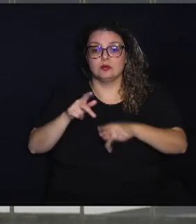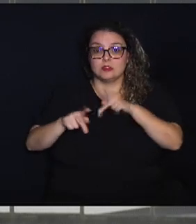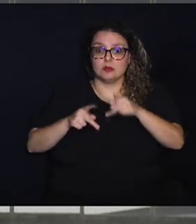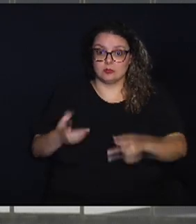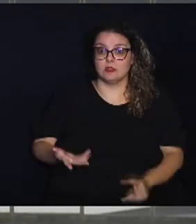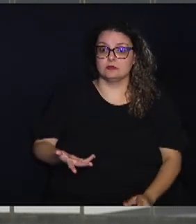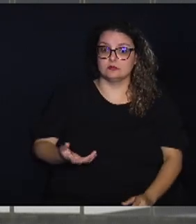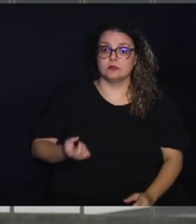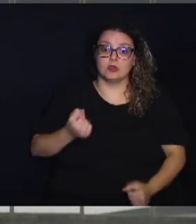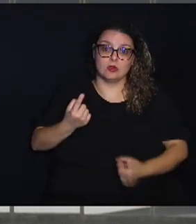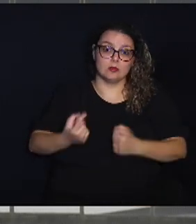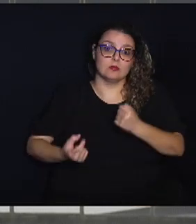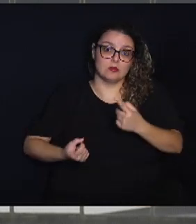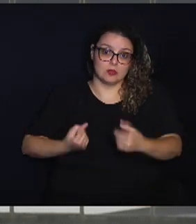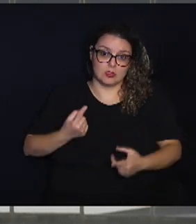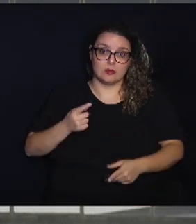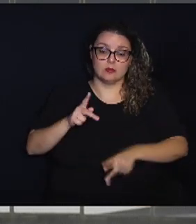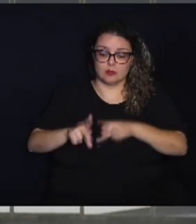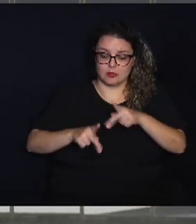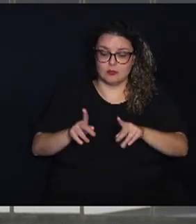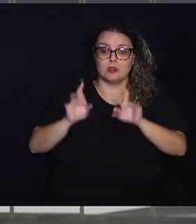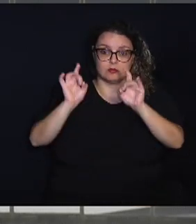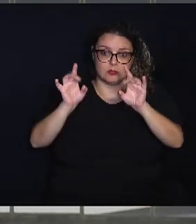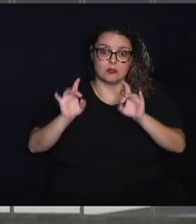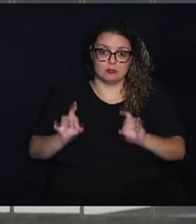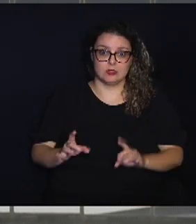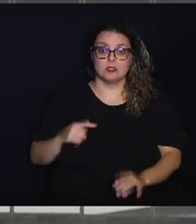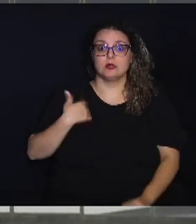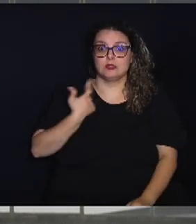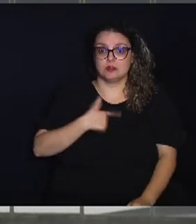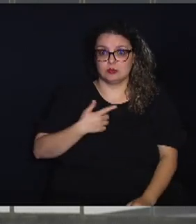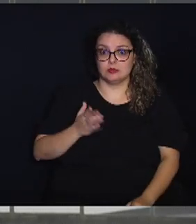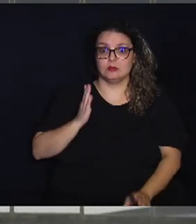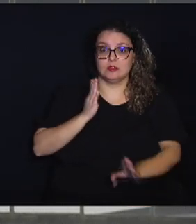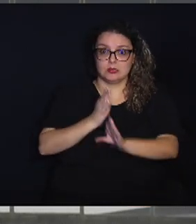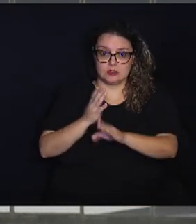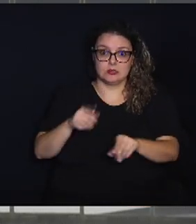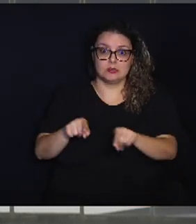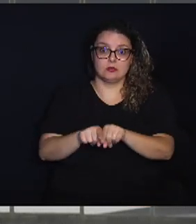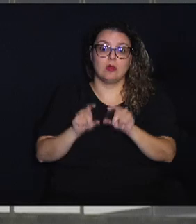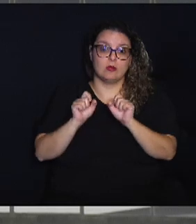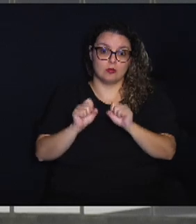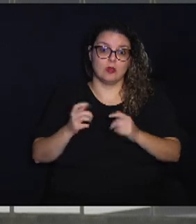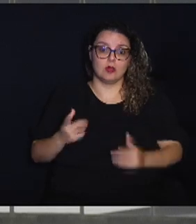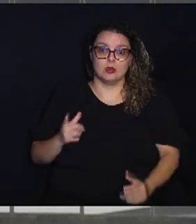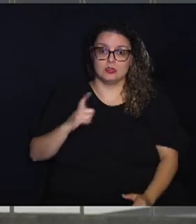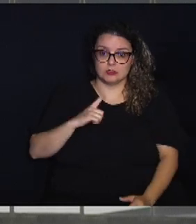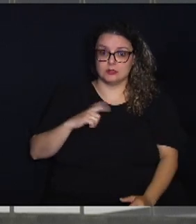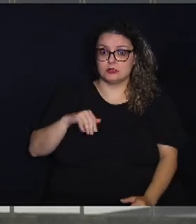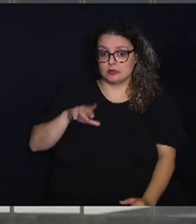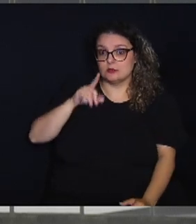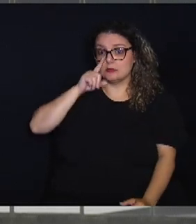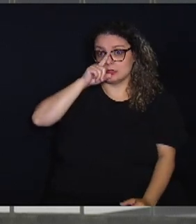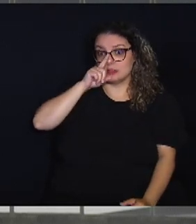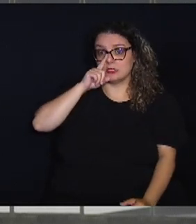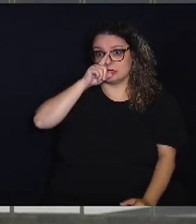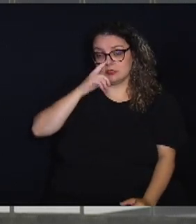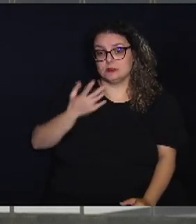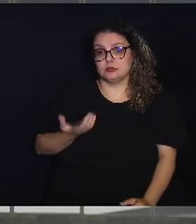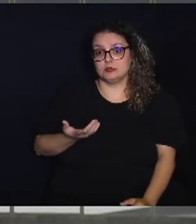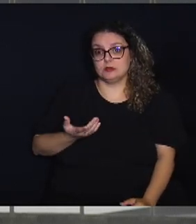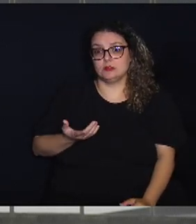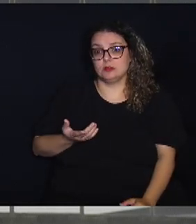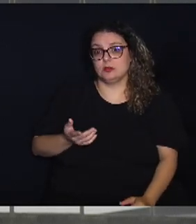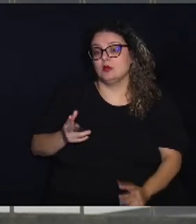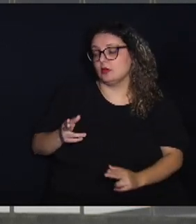e para algumas populações específicas que a gente acaba identificando que possam ter mais risco. né? O que o